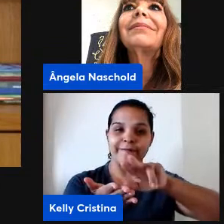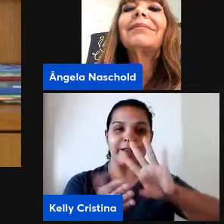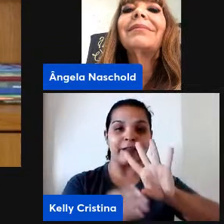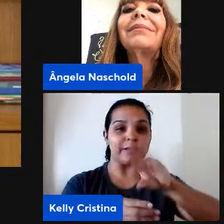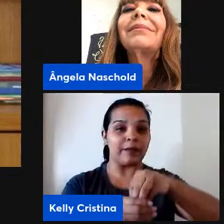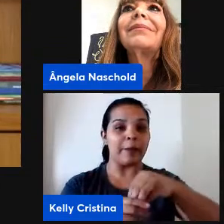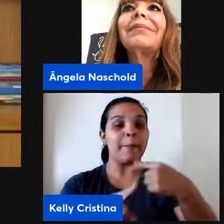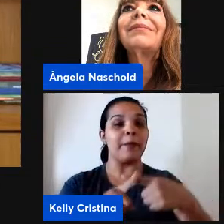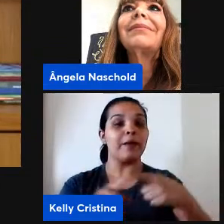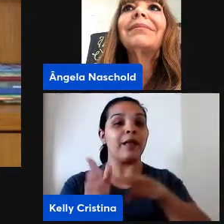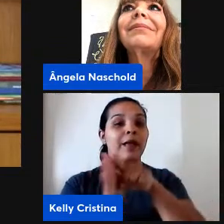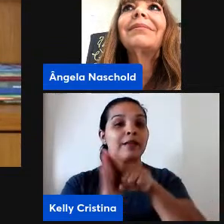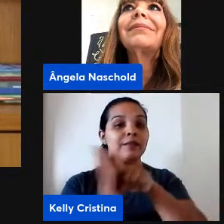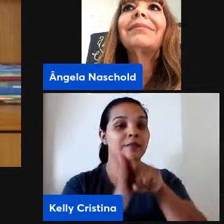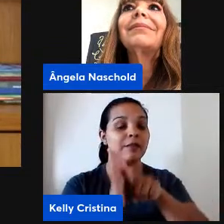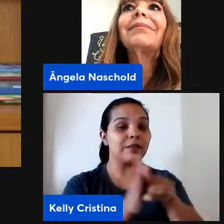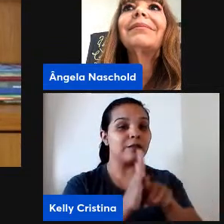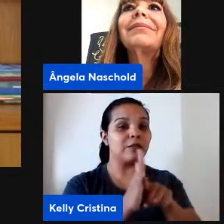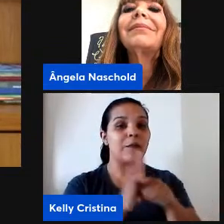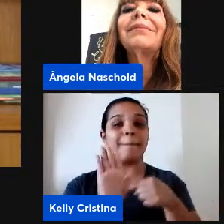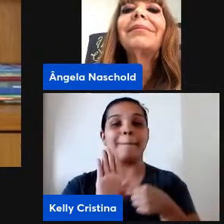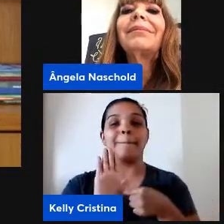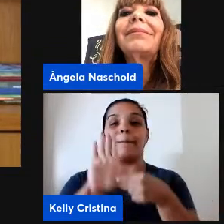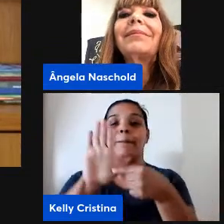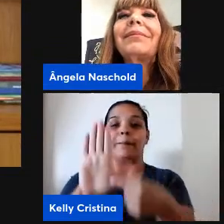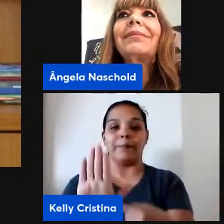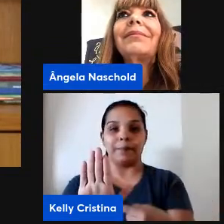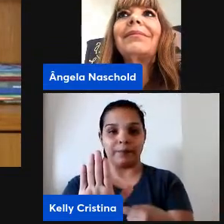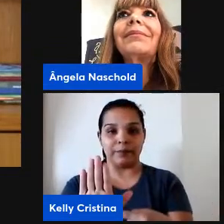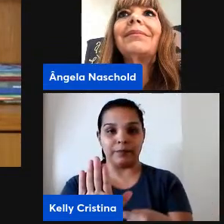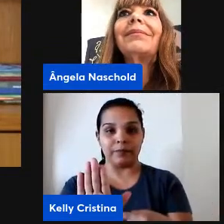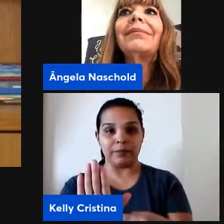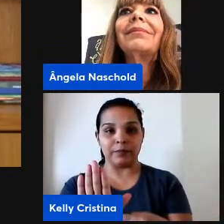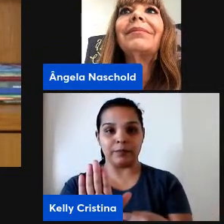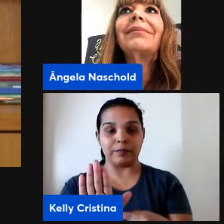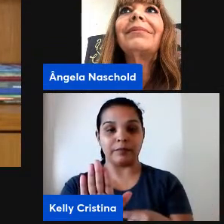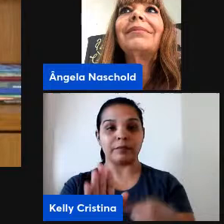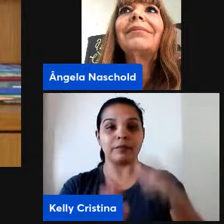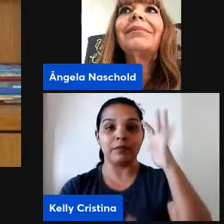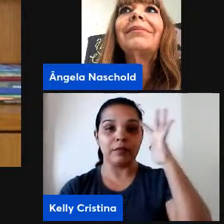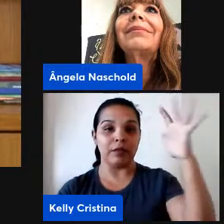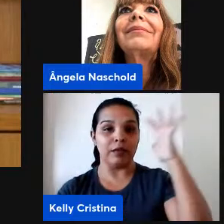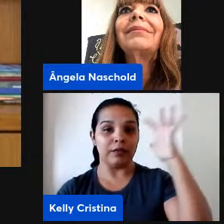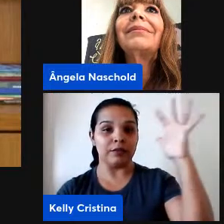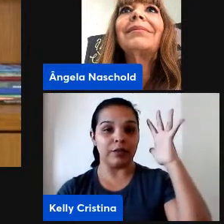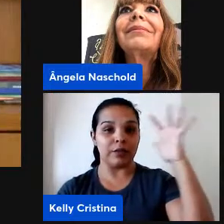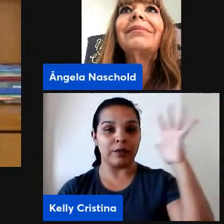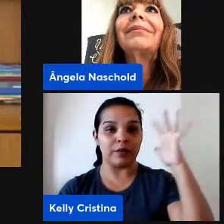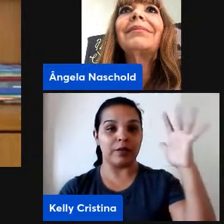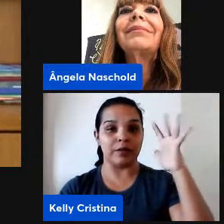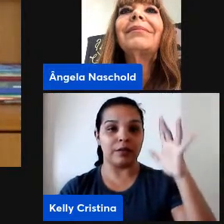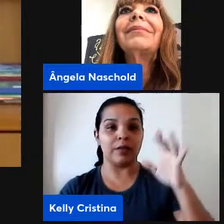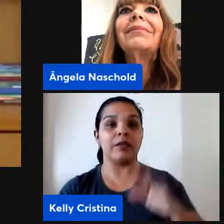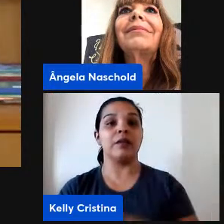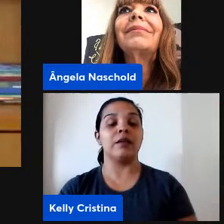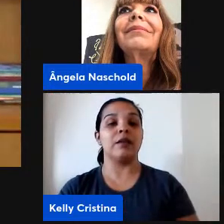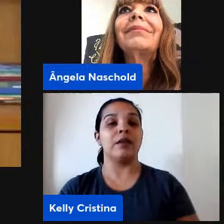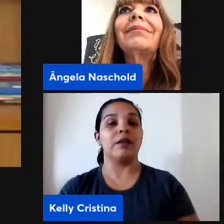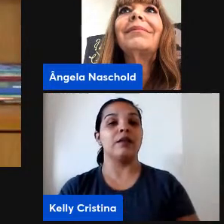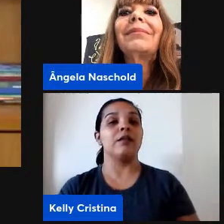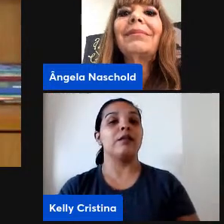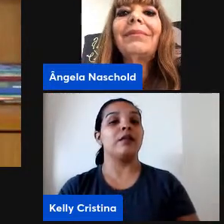pesquisas estão apontando que essa é a teoria que está